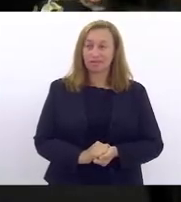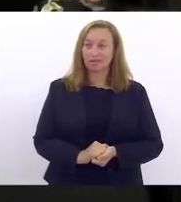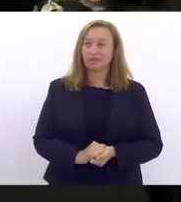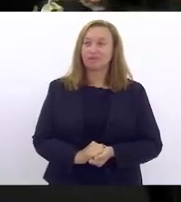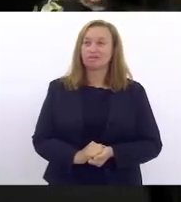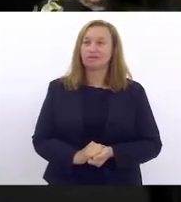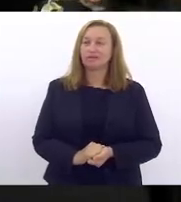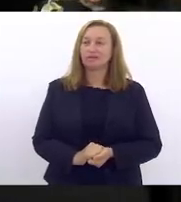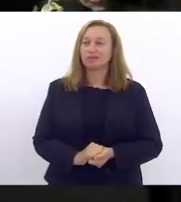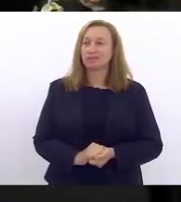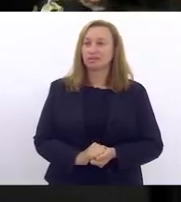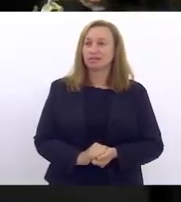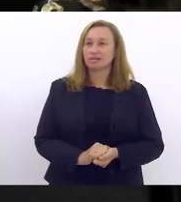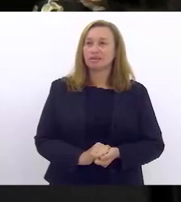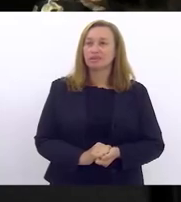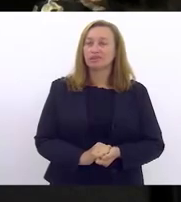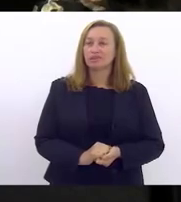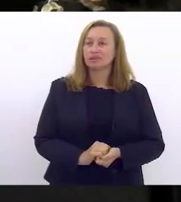Esse parece melhor.